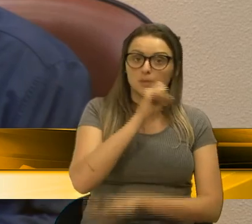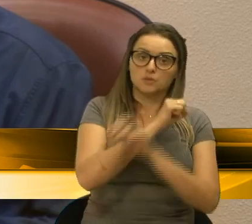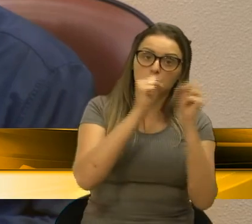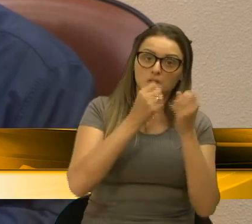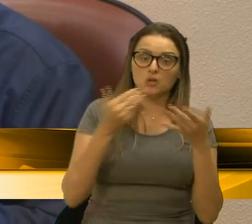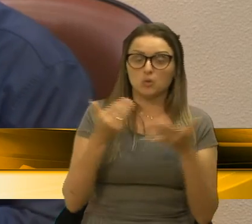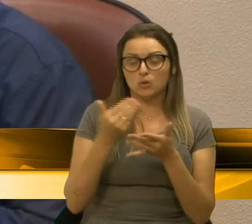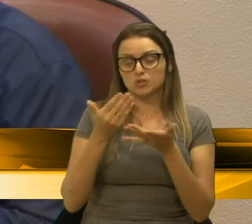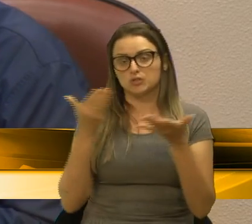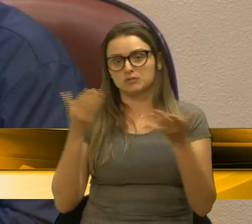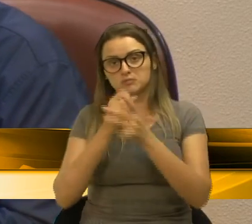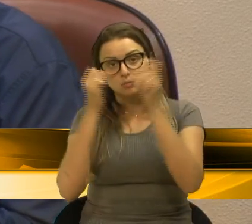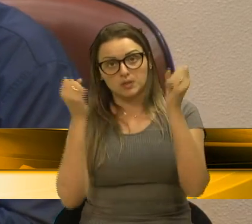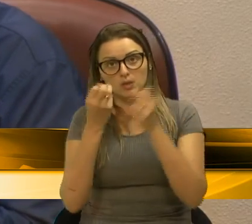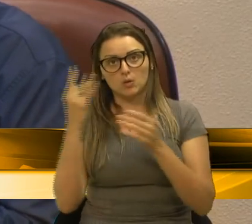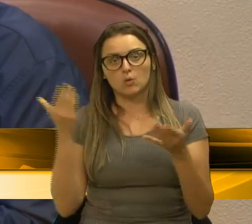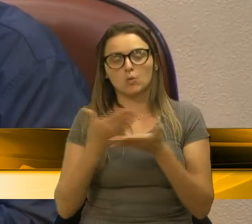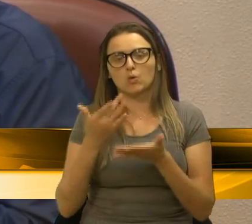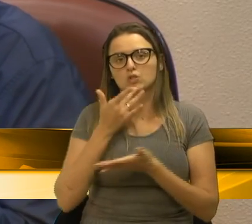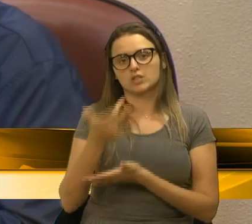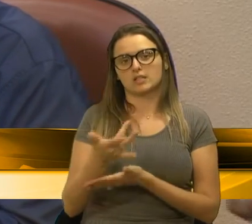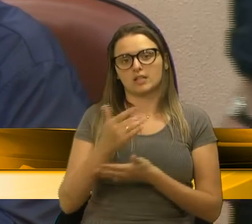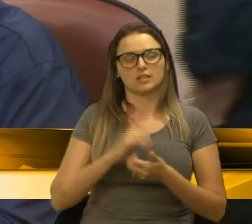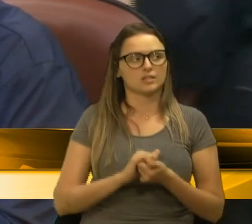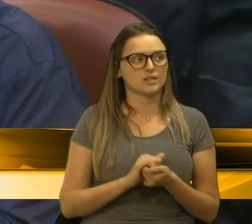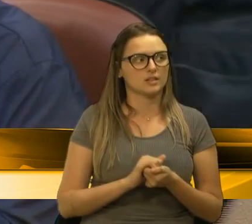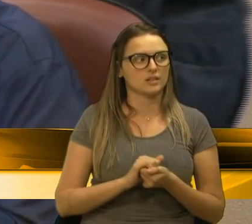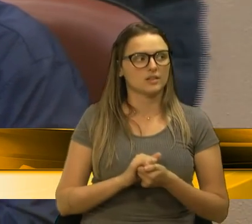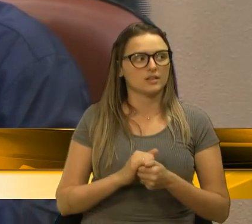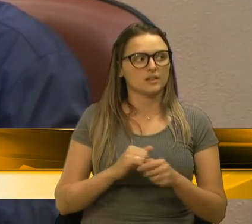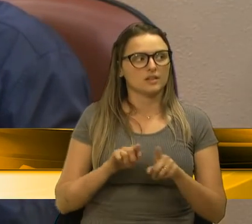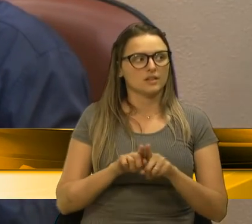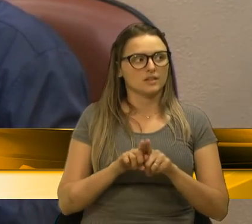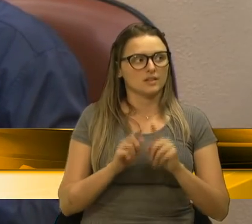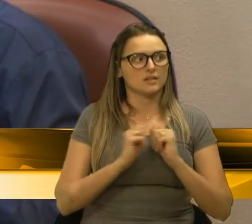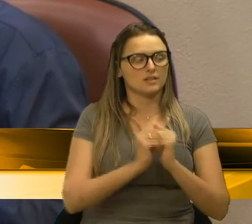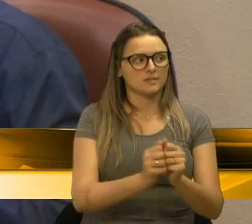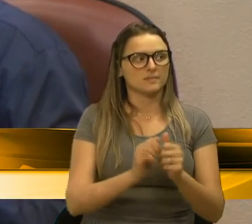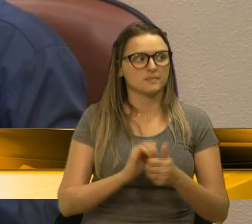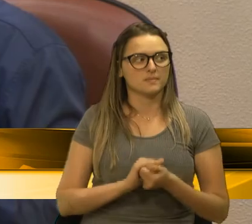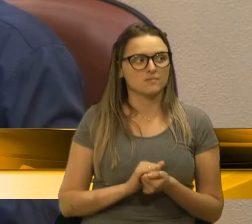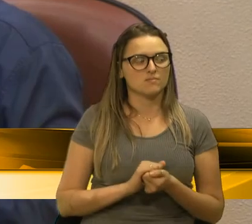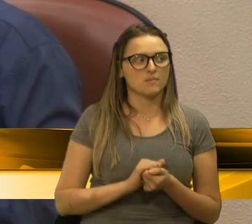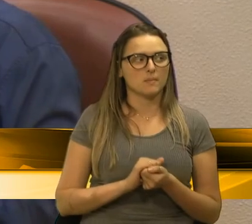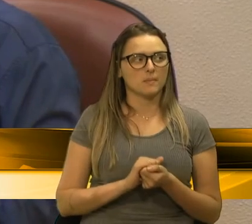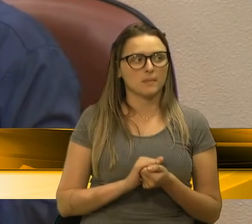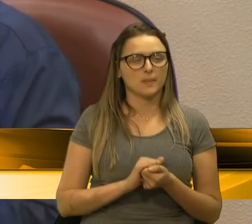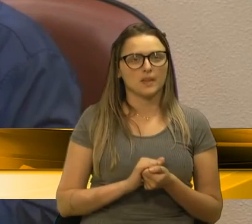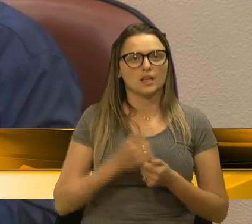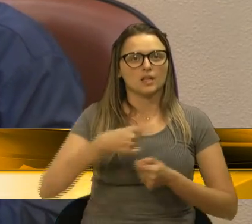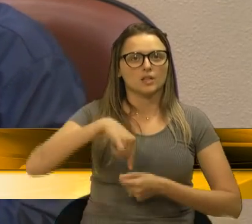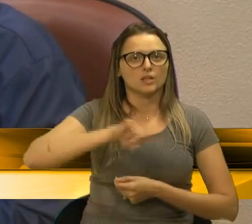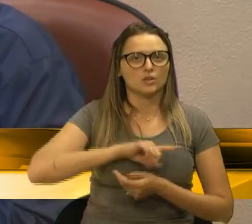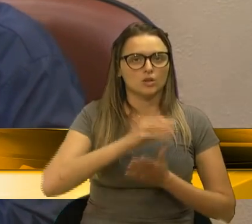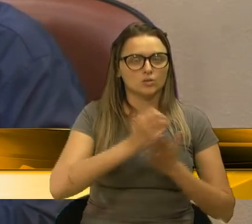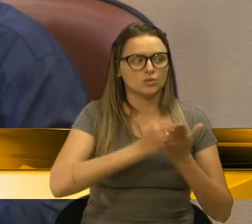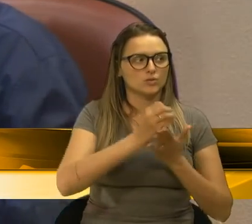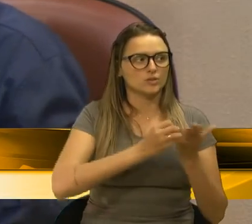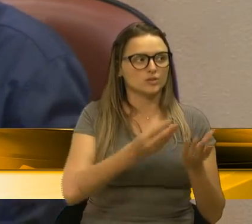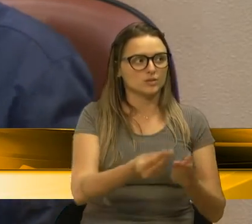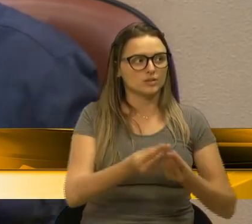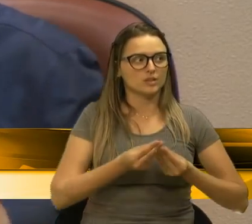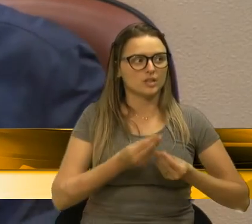de manhã e hoje à tarde, mas que eles teriam prazo da sexta-feira até às 17 horas para nos informar. E nós recebemos um ofício, um documento,